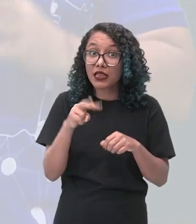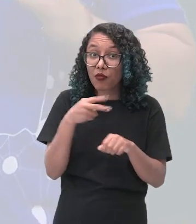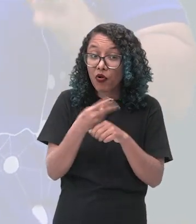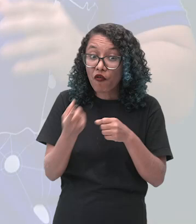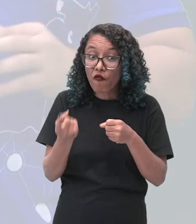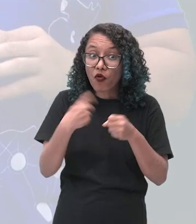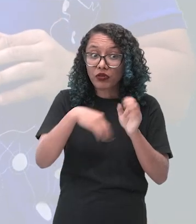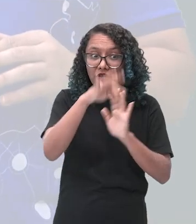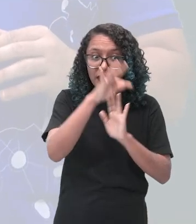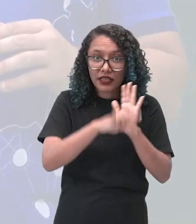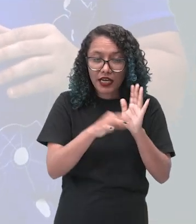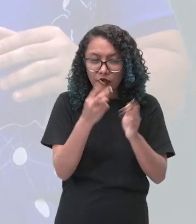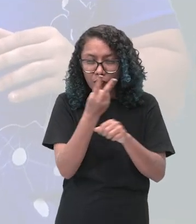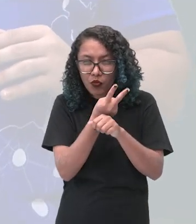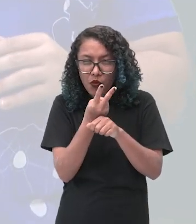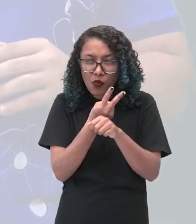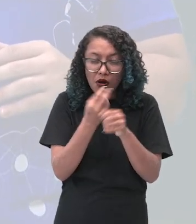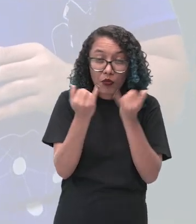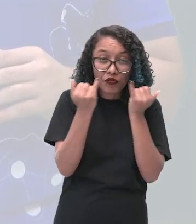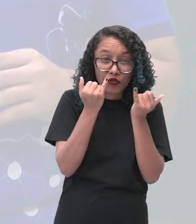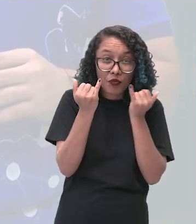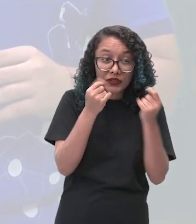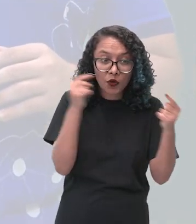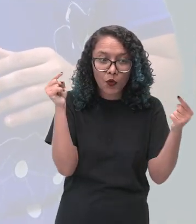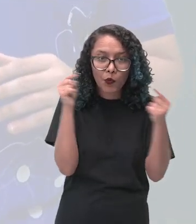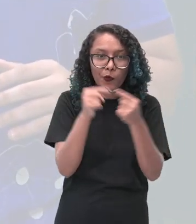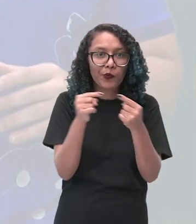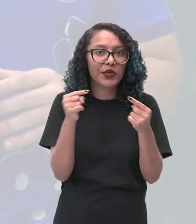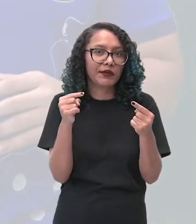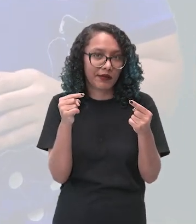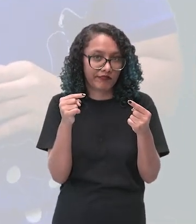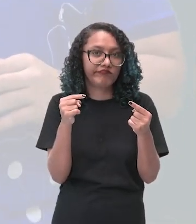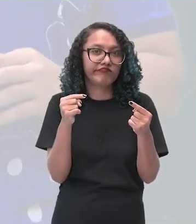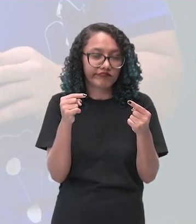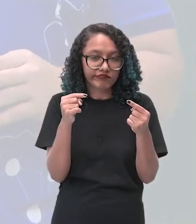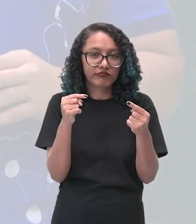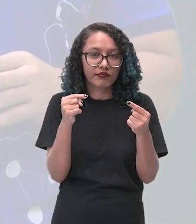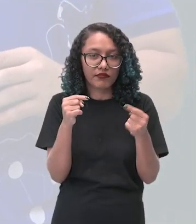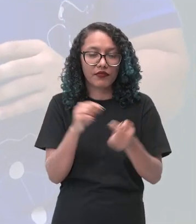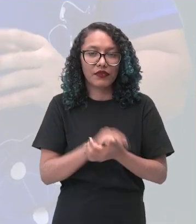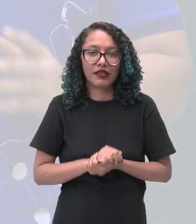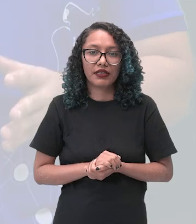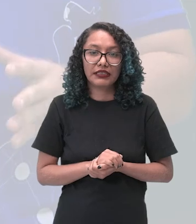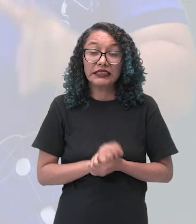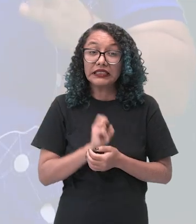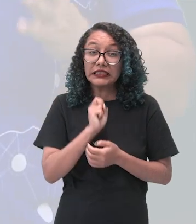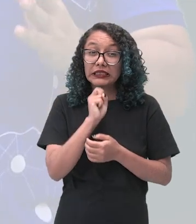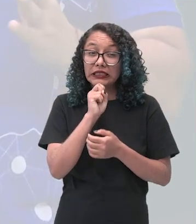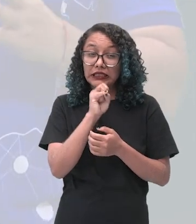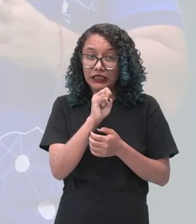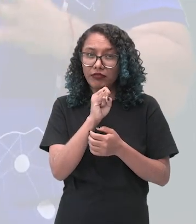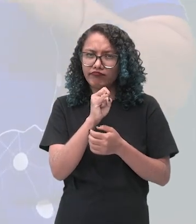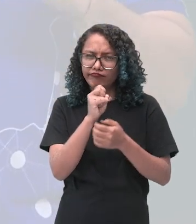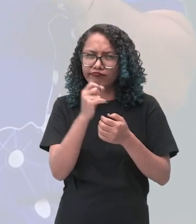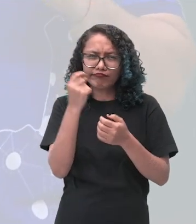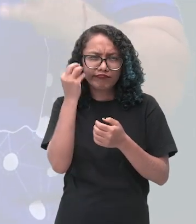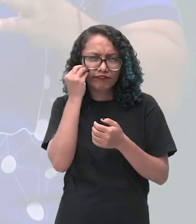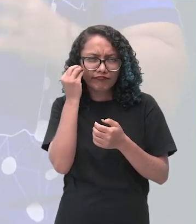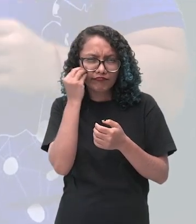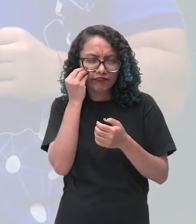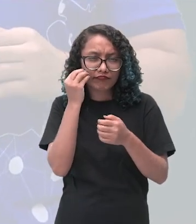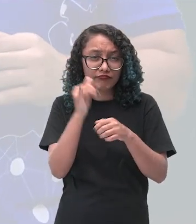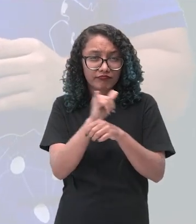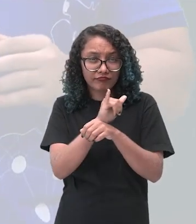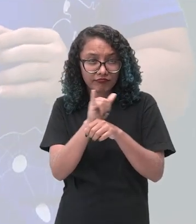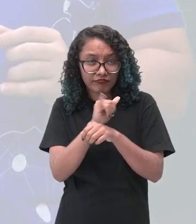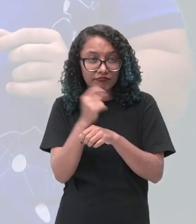para procurar alguma informação específica. Dessa forma, você está trabalhando a técnica de